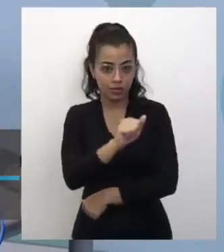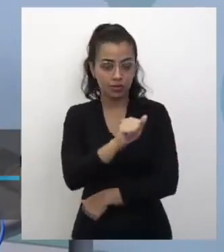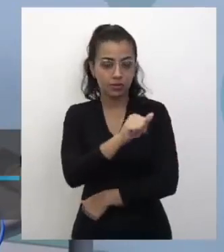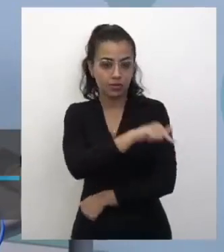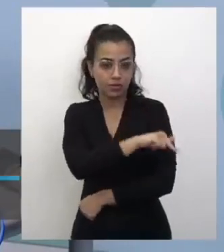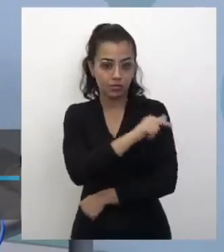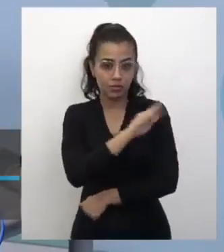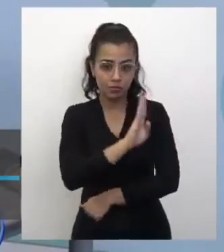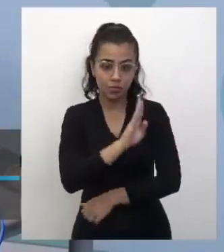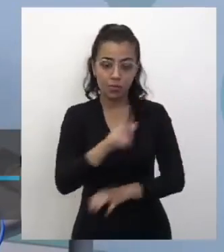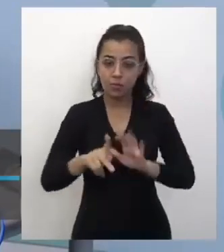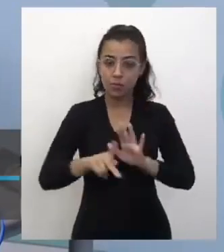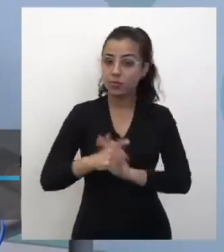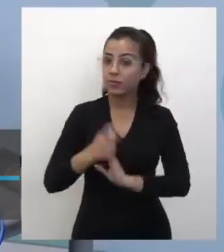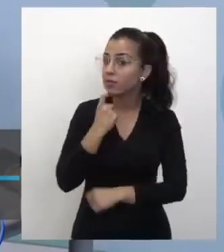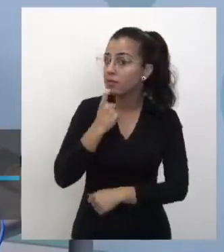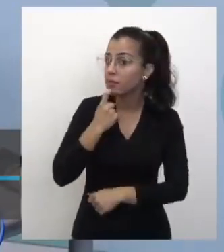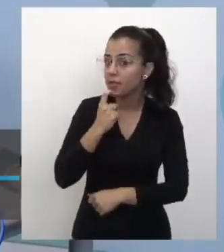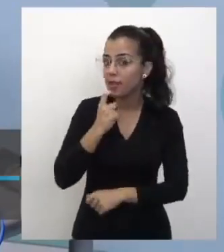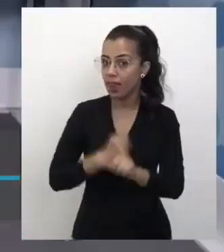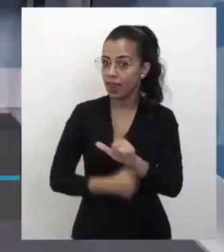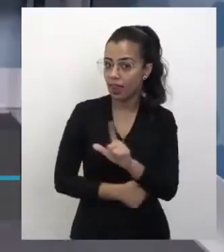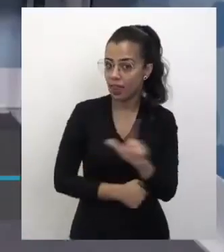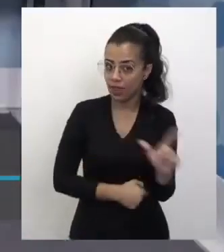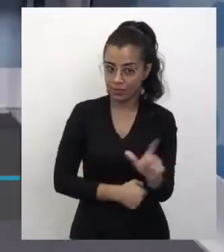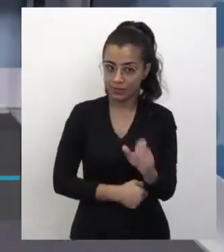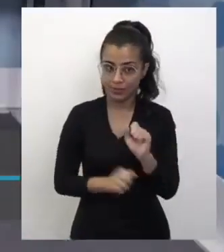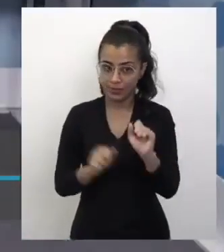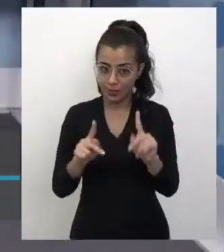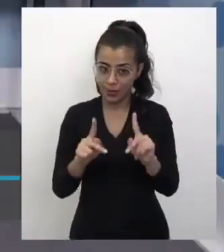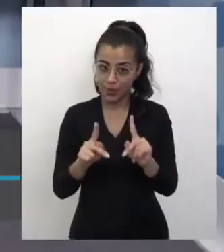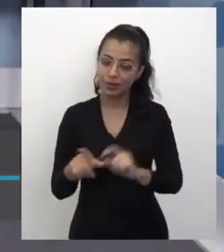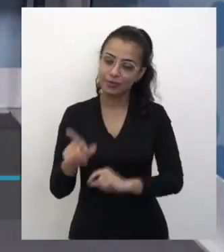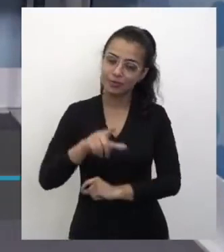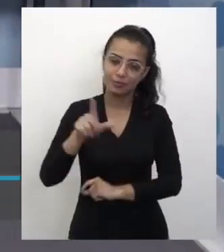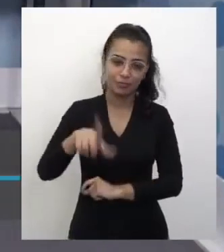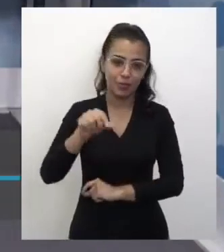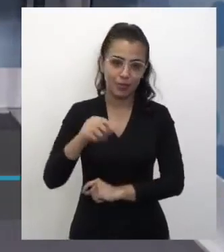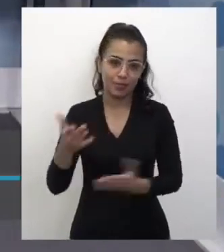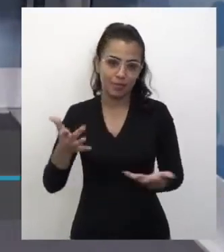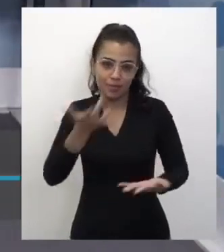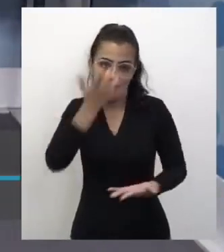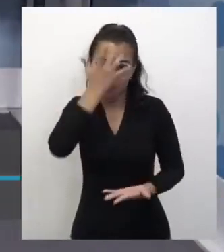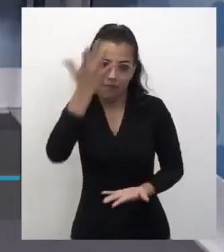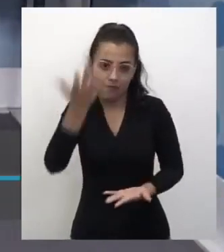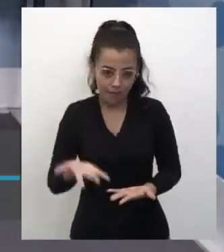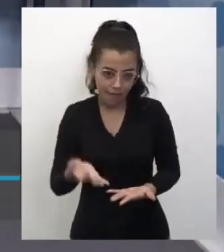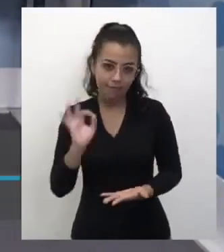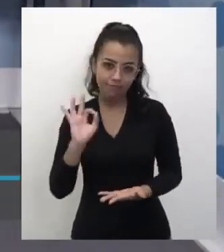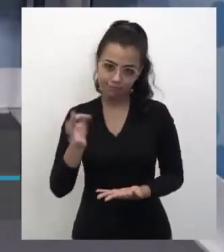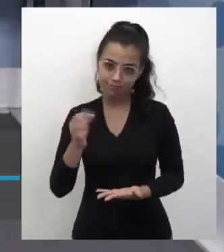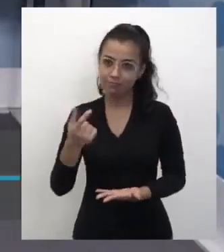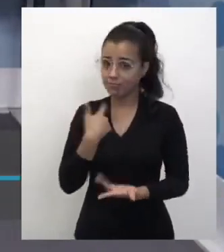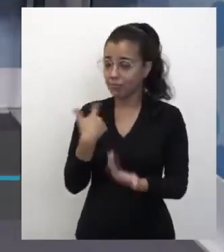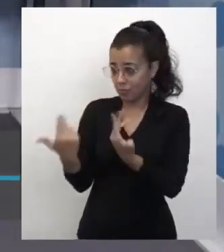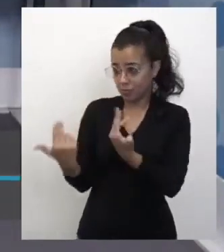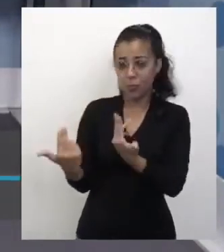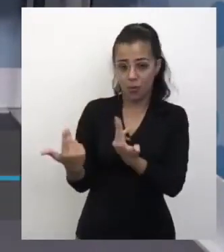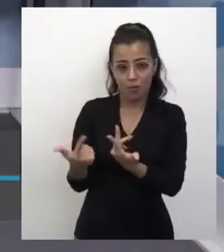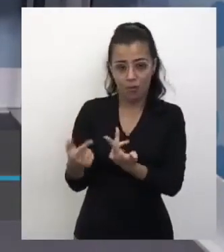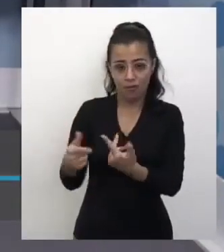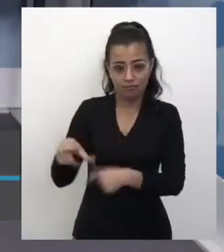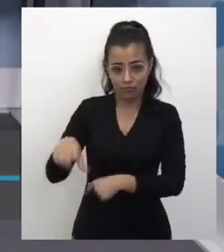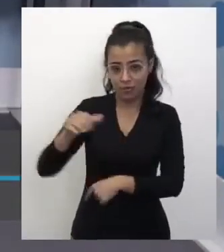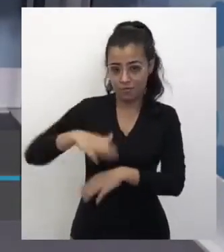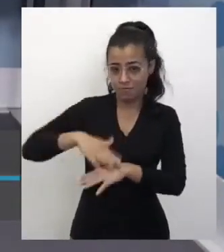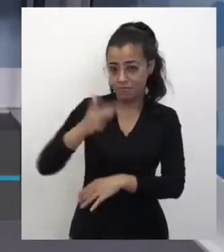ok? Ele falou, vamos pegar mais fácil, né? 10, tá 20, certo. 30, 40, 50. É isso aí, eu já ia nessa. É isso aí, Joel.